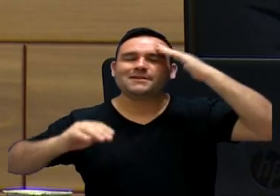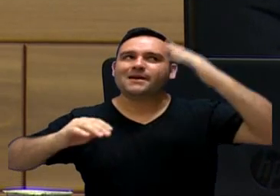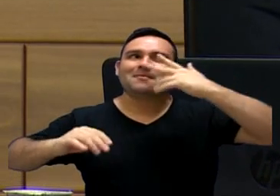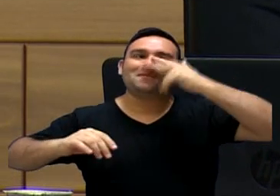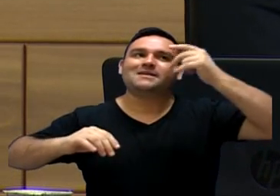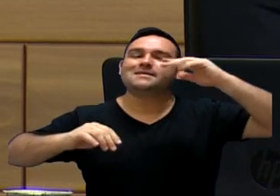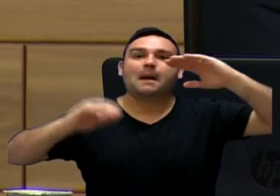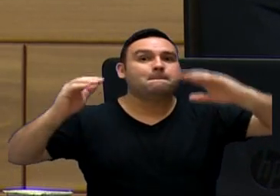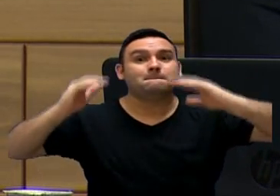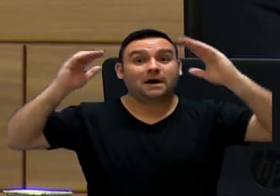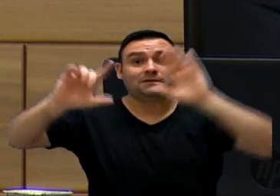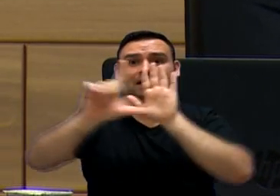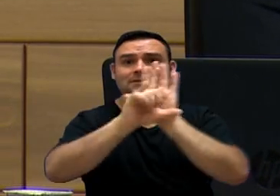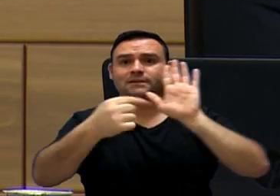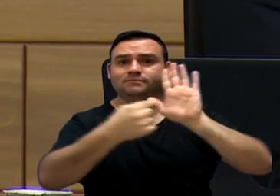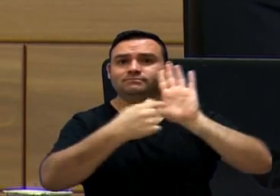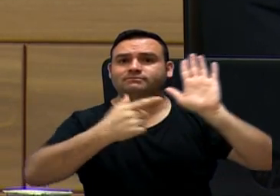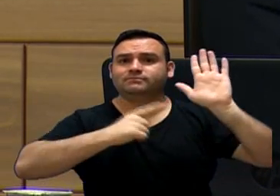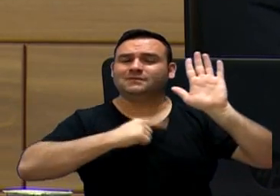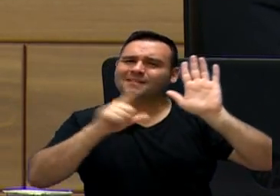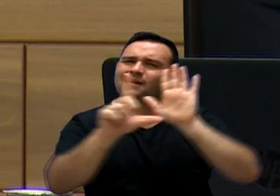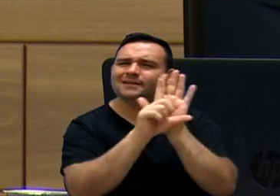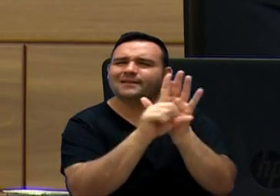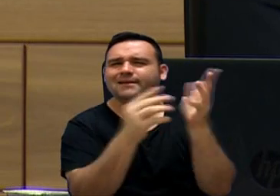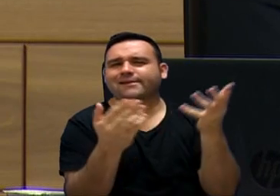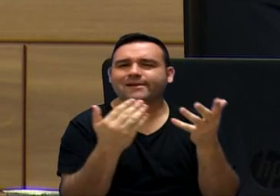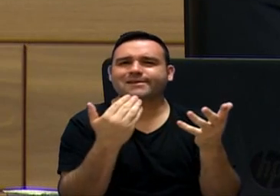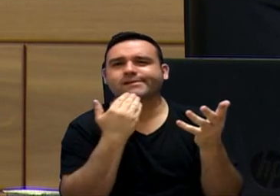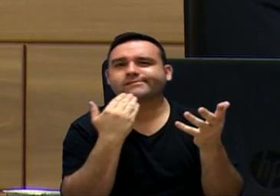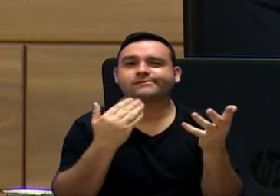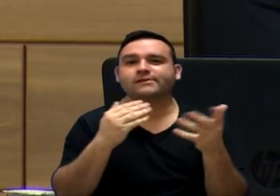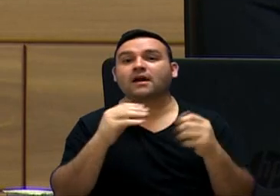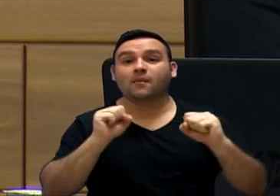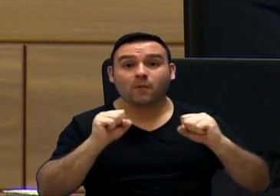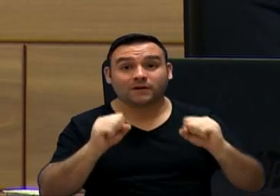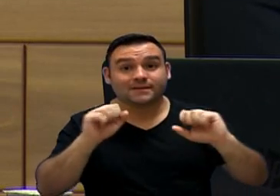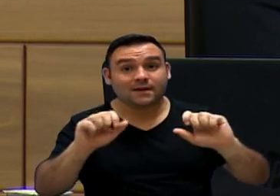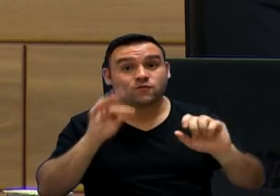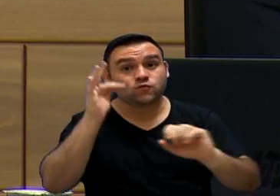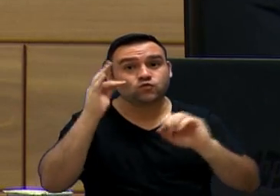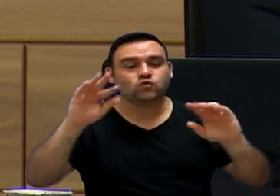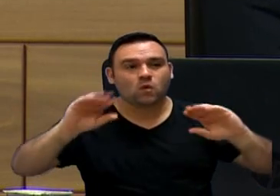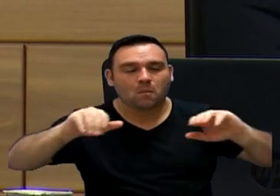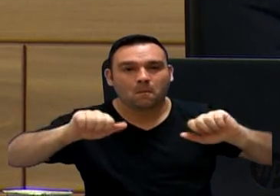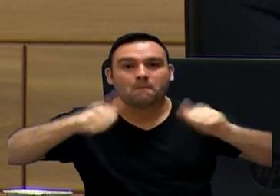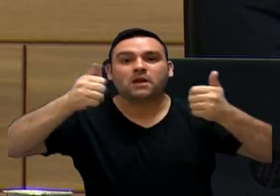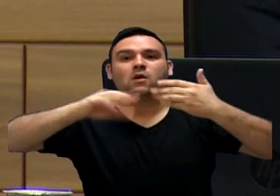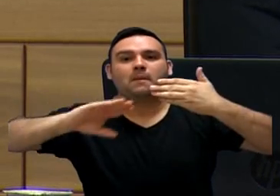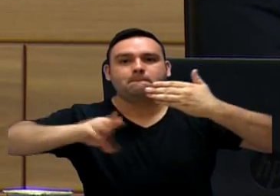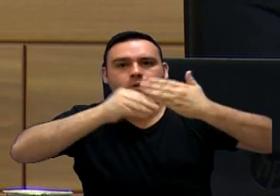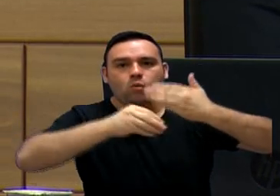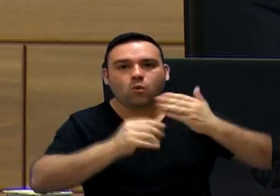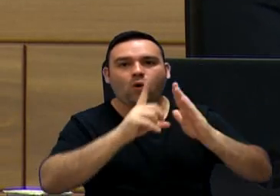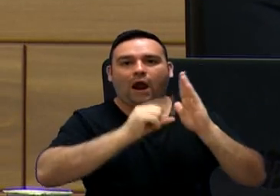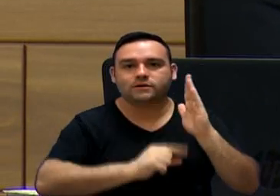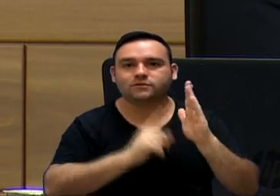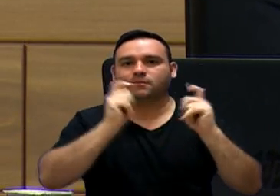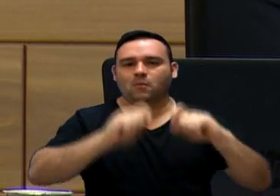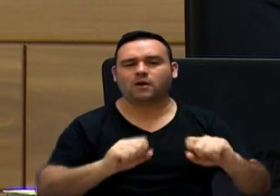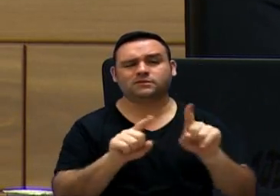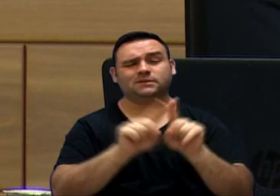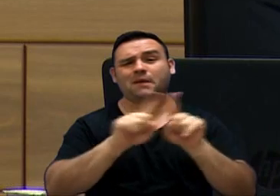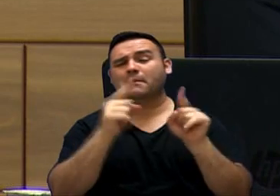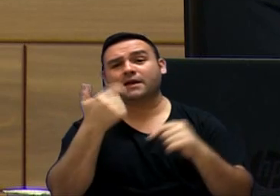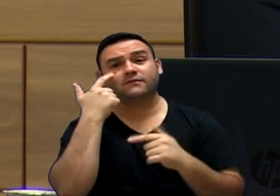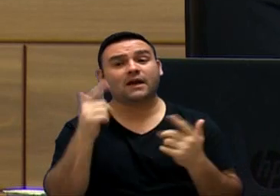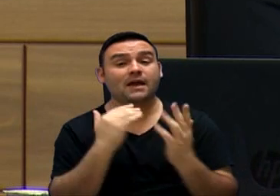gente vê na lei, né? A lei ainda está um pouco não tão fechada, ela pode melhorar futuramente com outros artigos, mas a gente